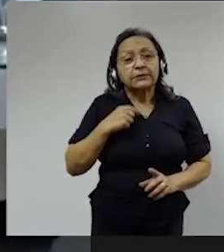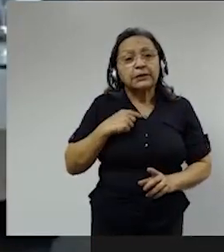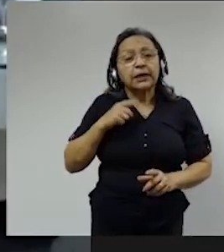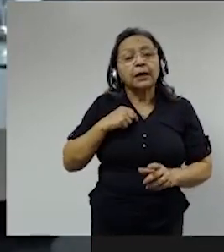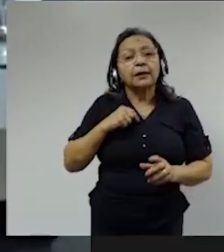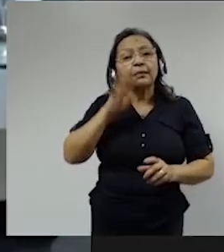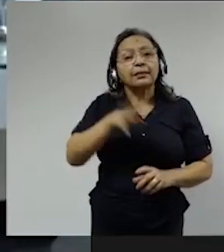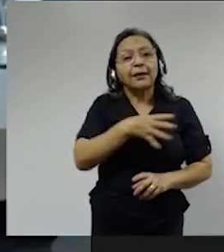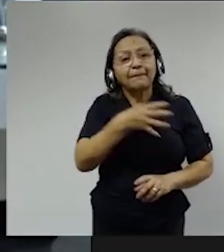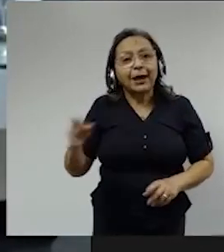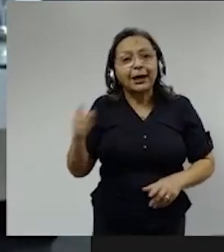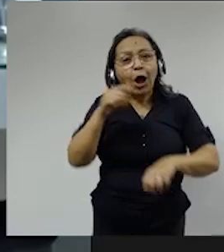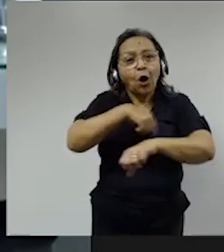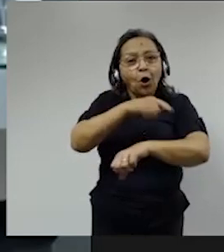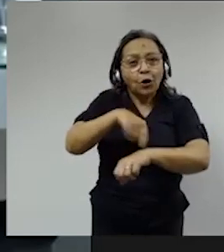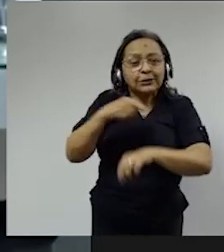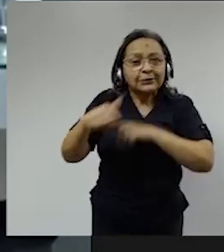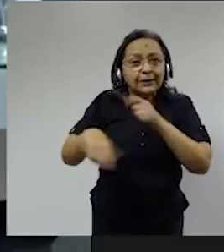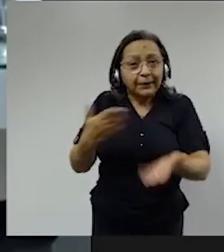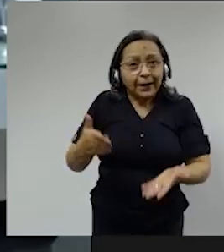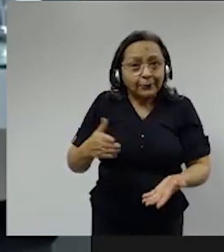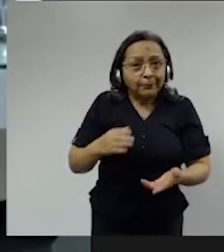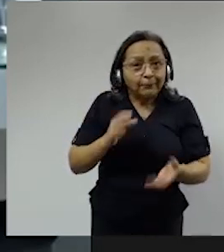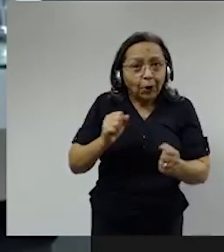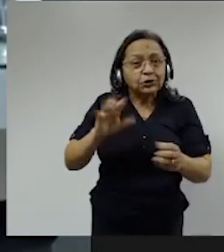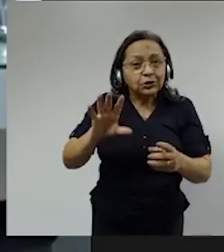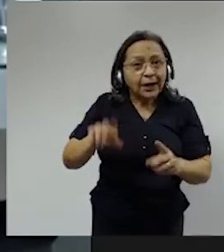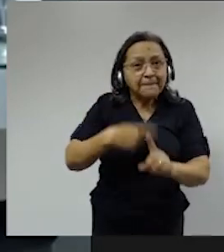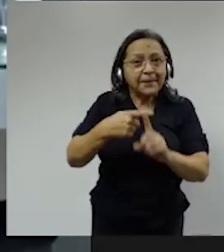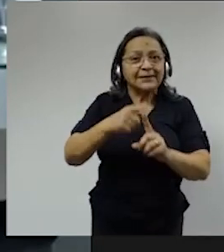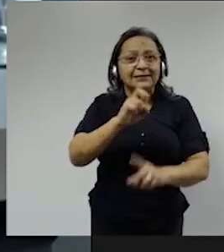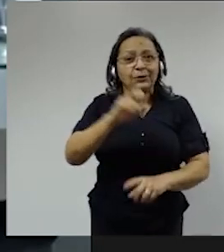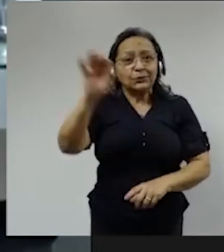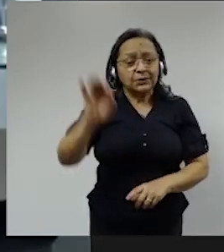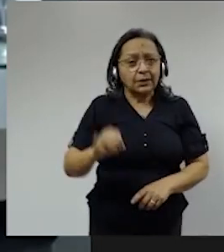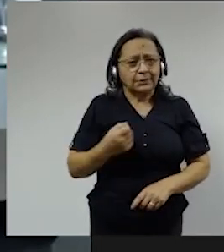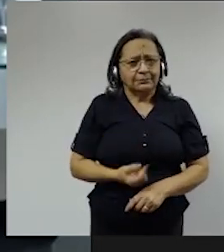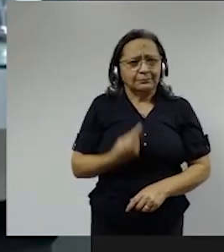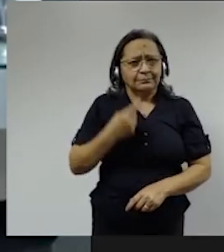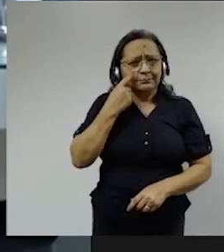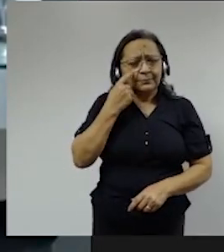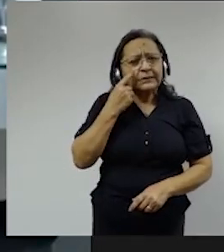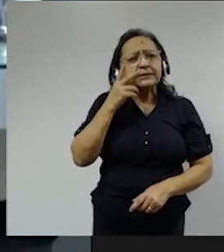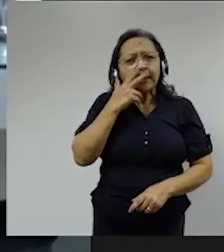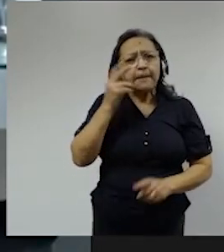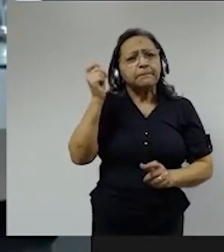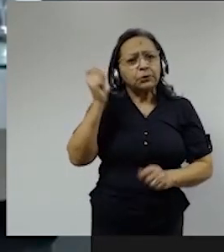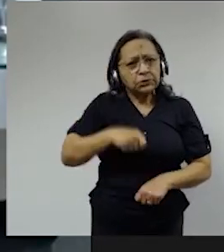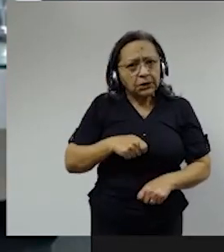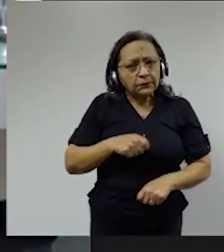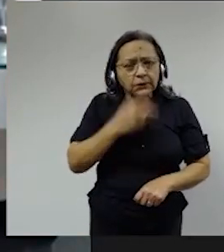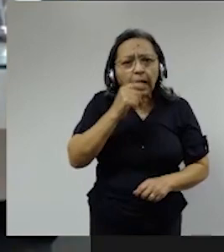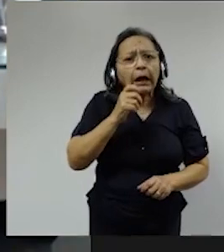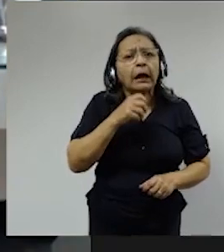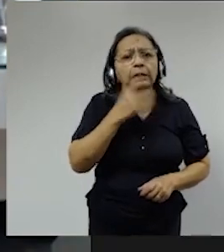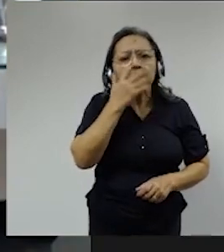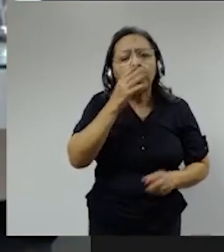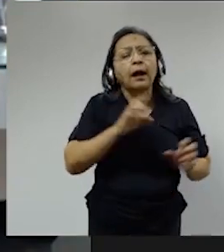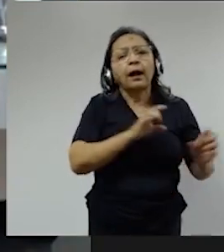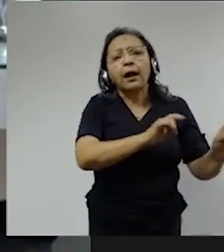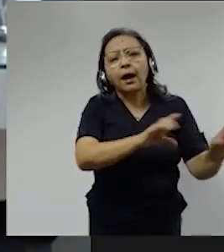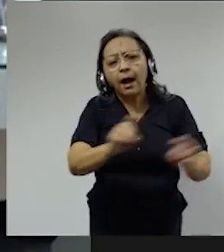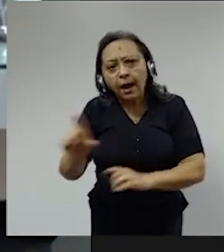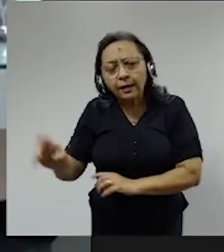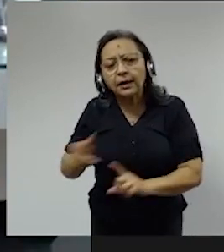5%. Mas aí eu trago uma discussão que, para mim, pareceu interessante. Será que é possível realmente? Será que cada live patrocinada está